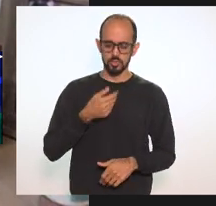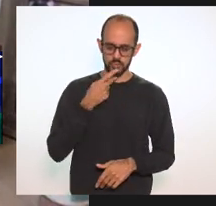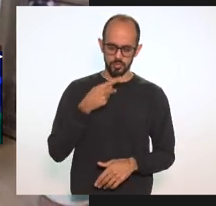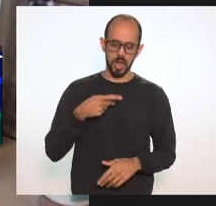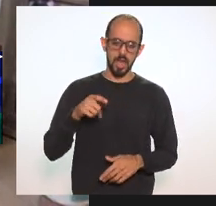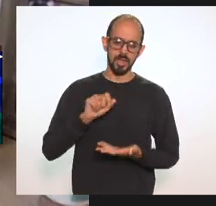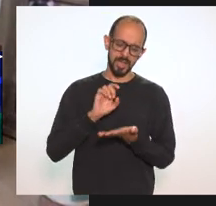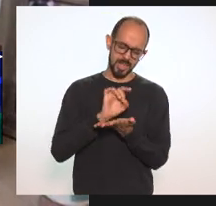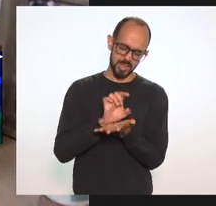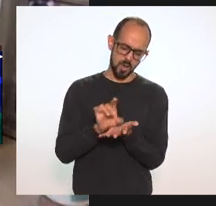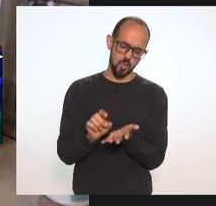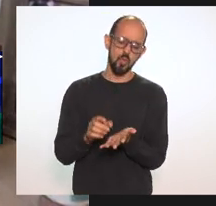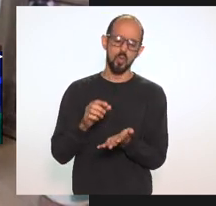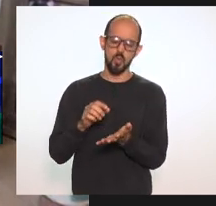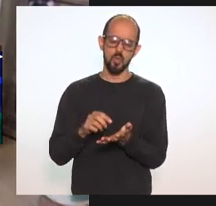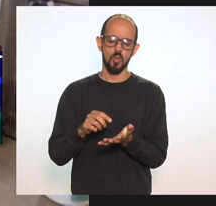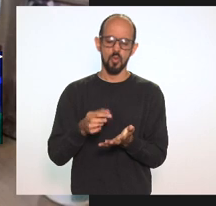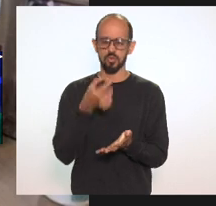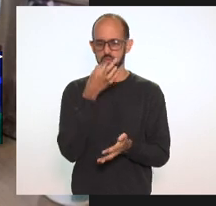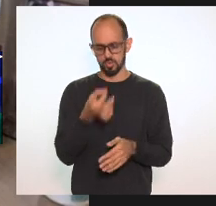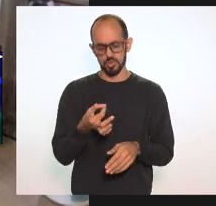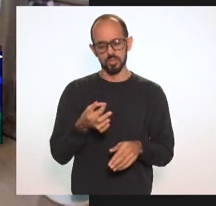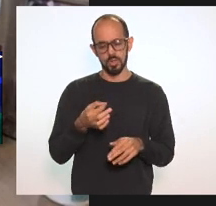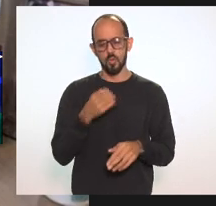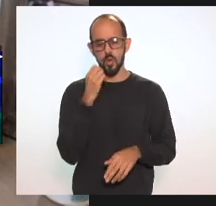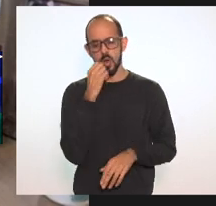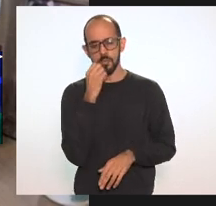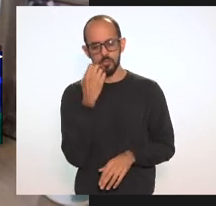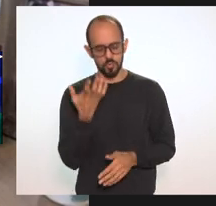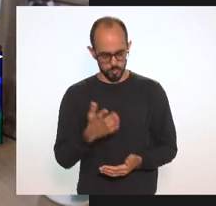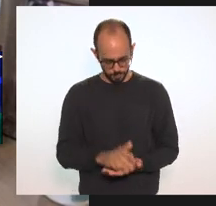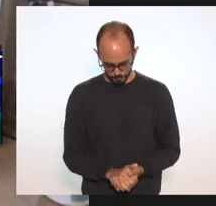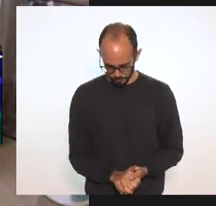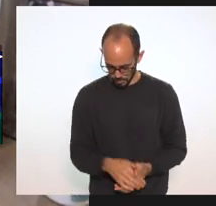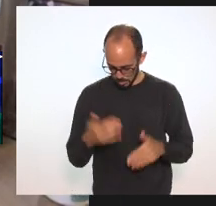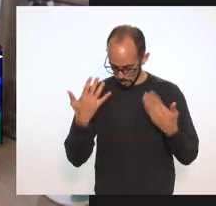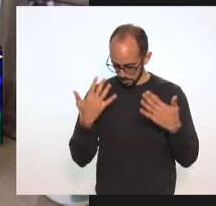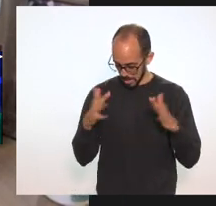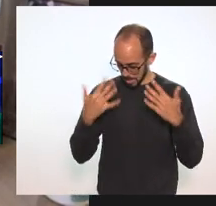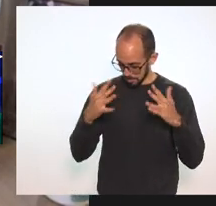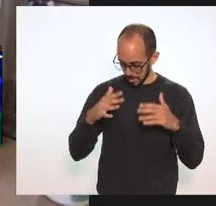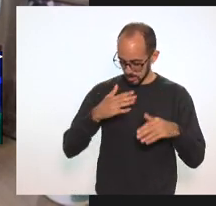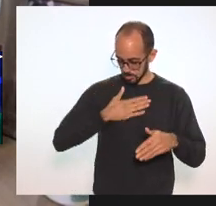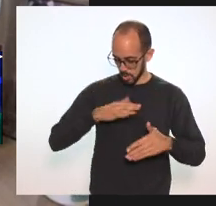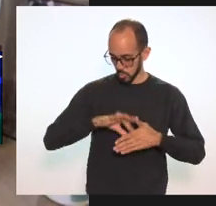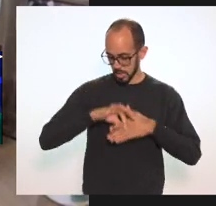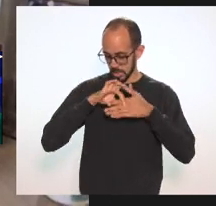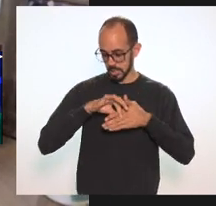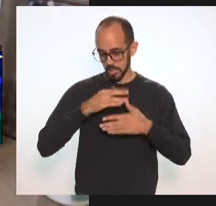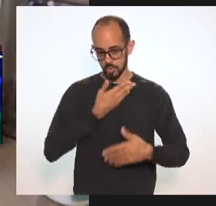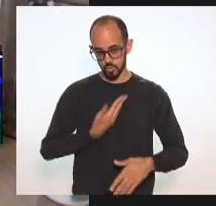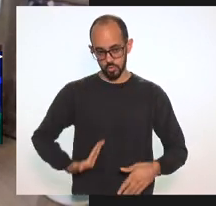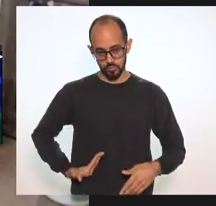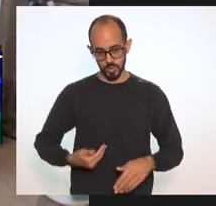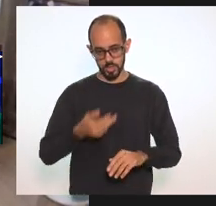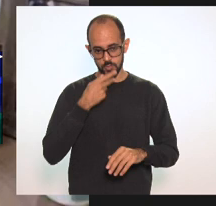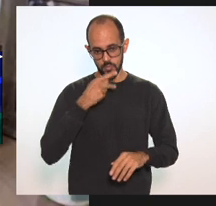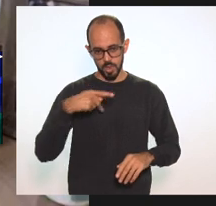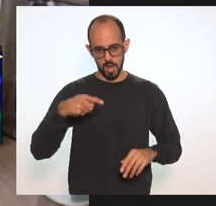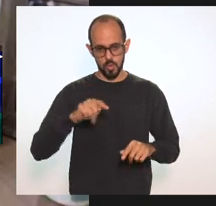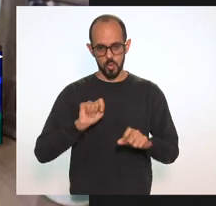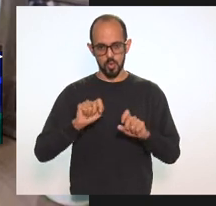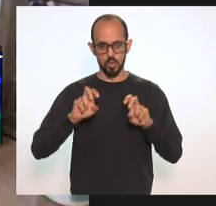aquilo que acredita é lógico lógica Então parabéns mais pastor meu livro de governo e colocou e falta